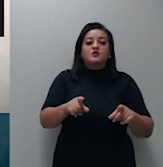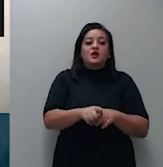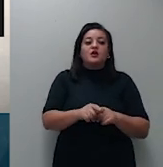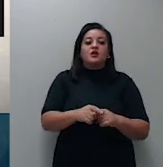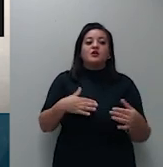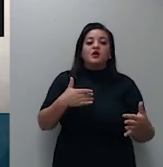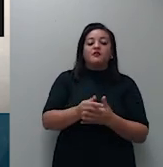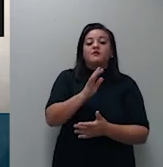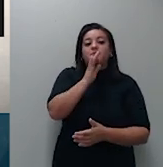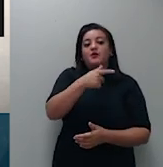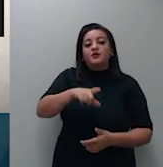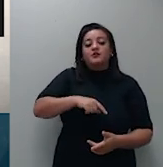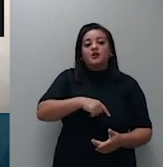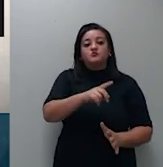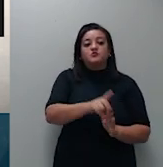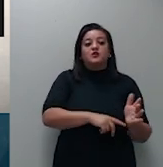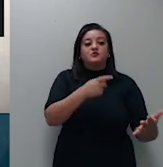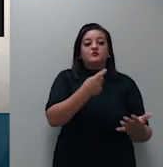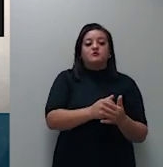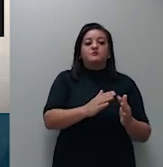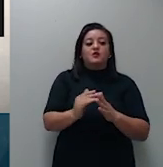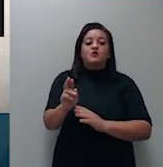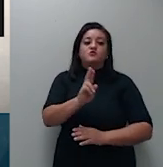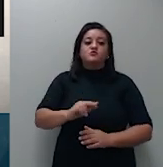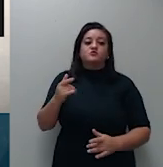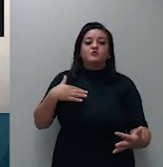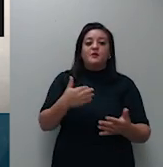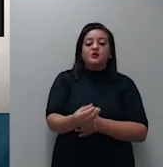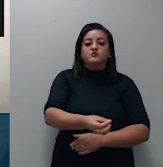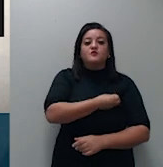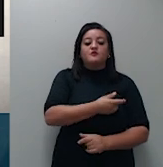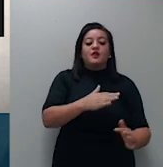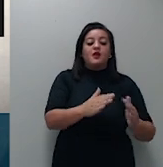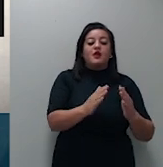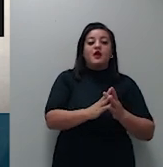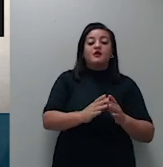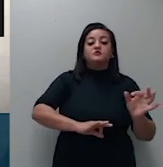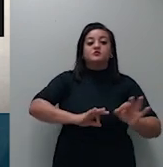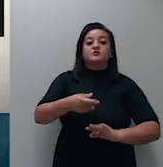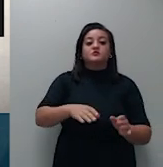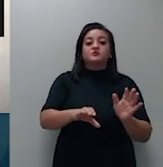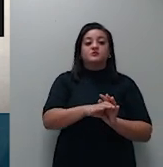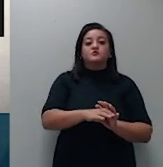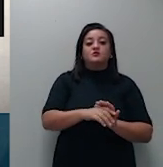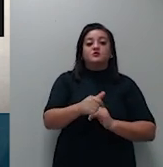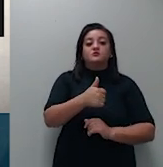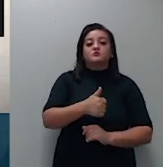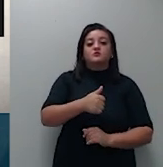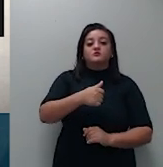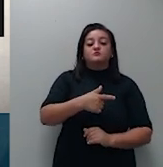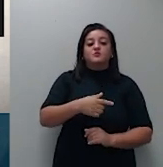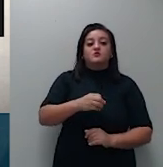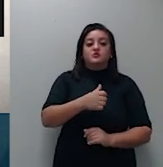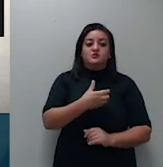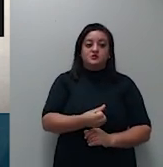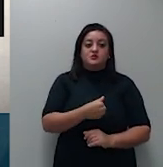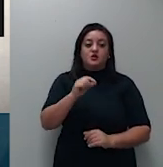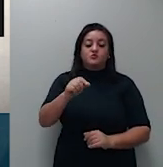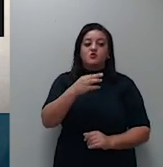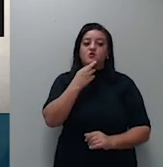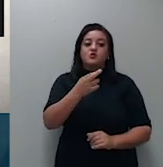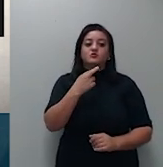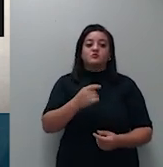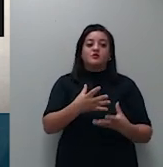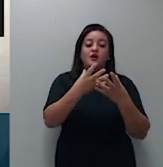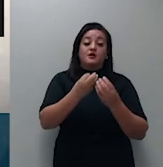título e o lapso temporal para que existam da propriedade pela usucapião ordinária sobre a regência do código de 16 o que deveria